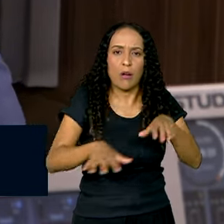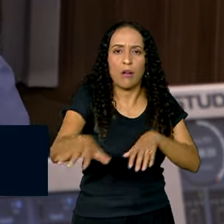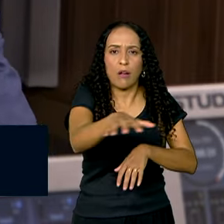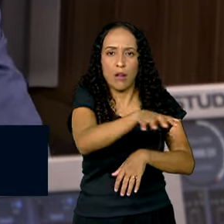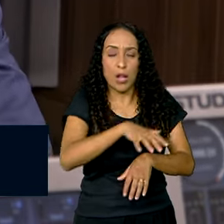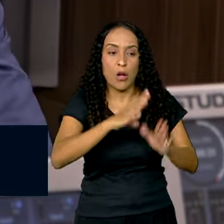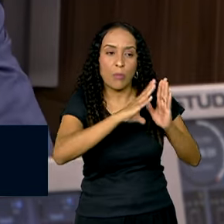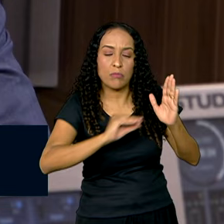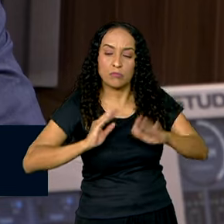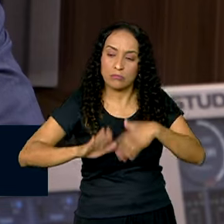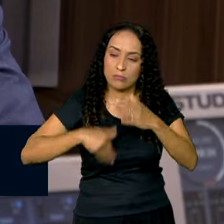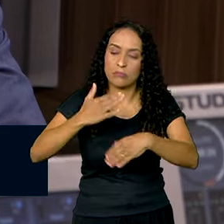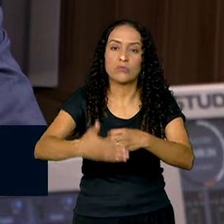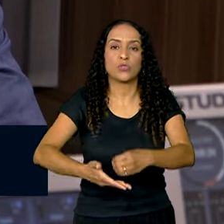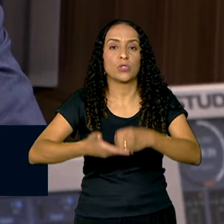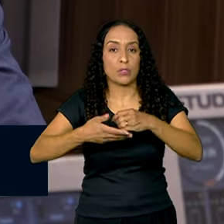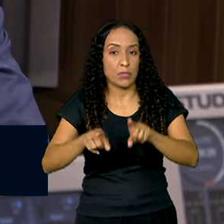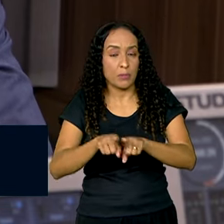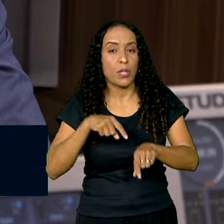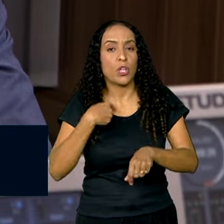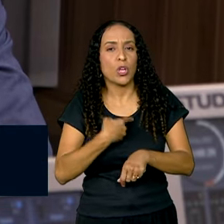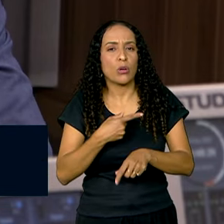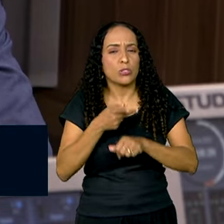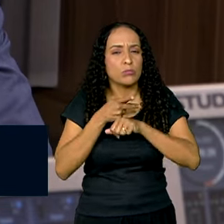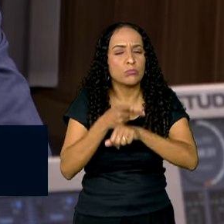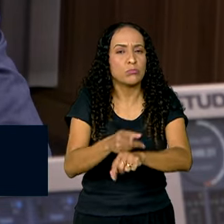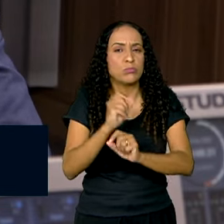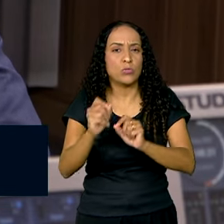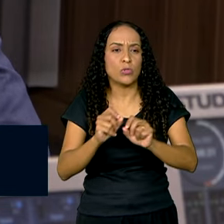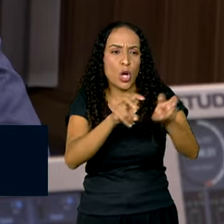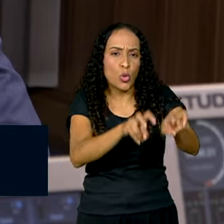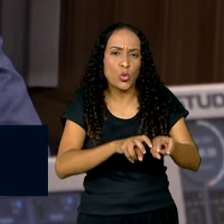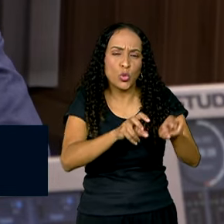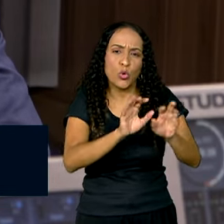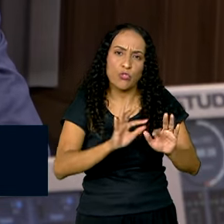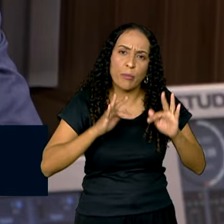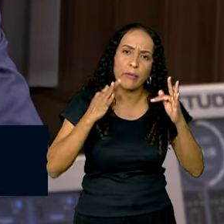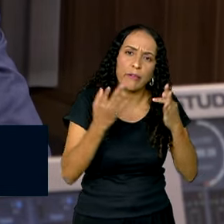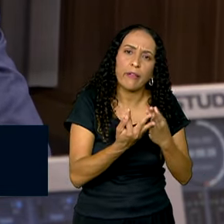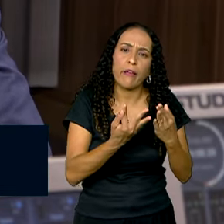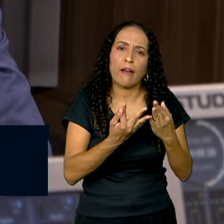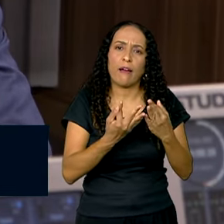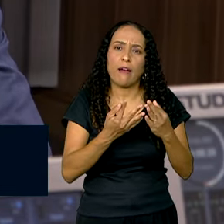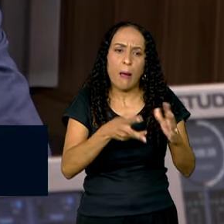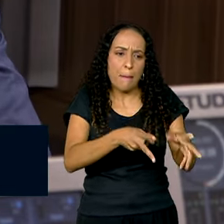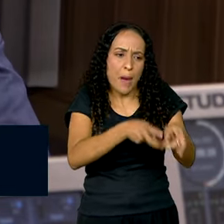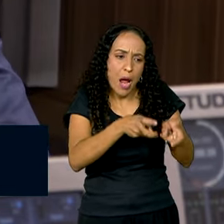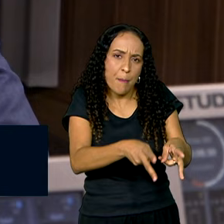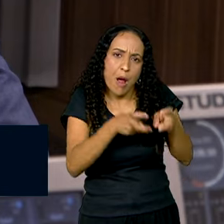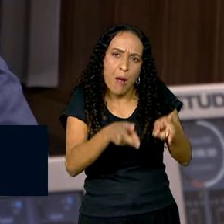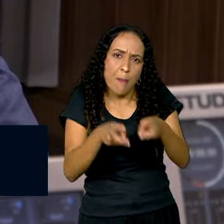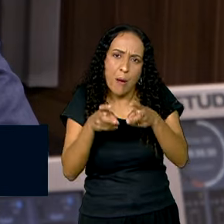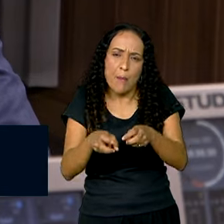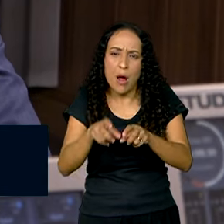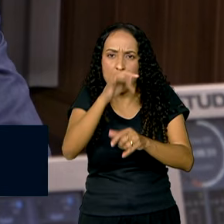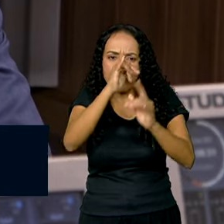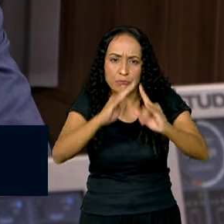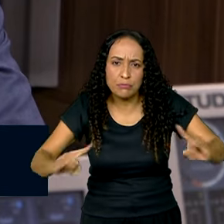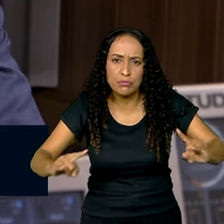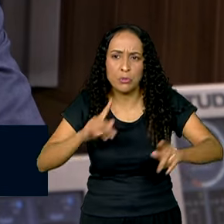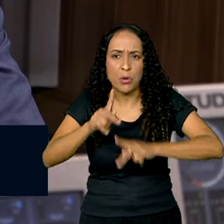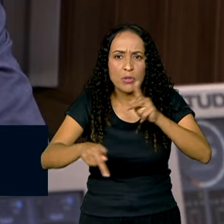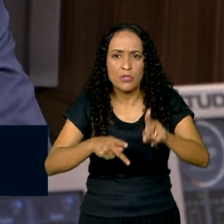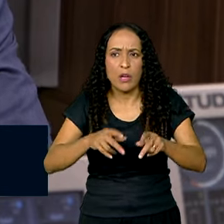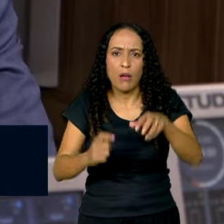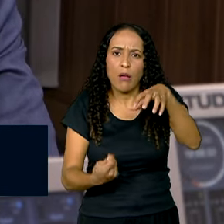modelo desenvolvimento sustentável inclusivo a gente tá buscando agricultores familiares extrativistas assentados populações